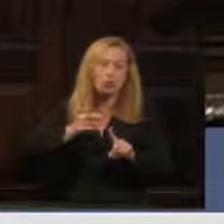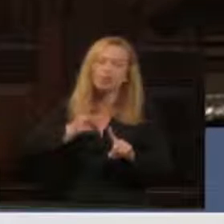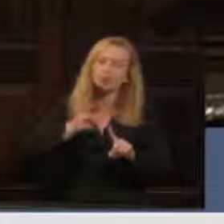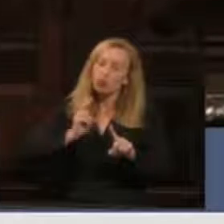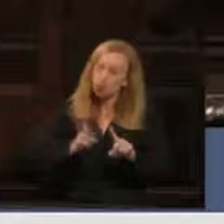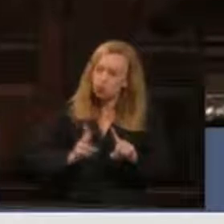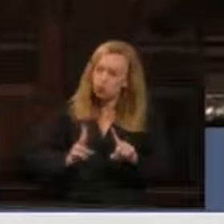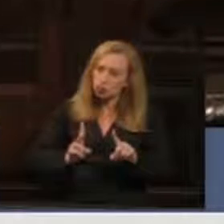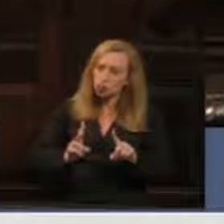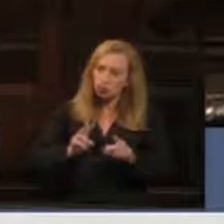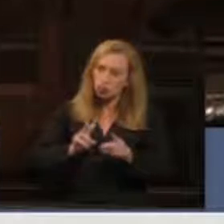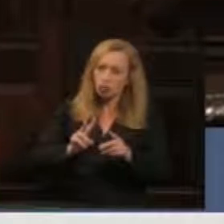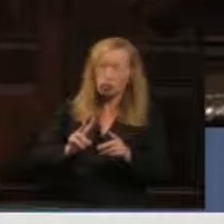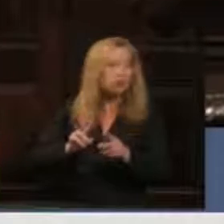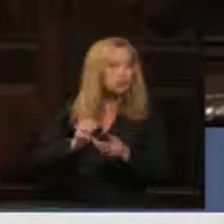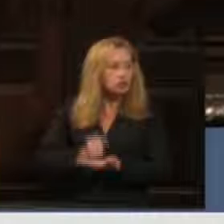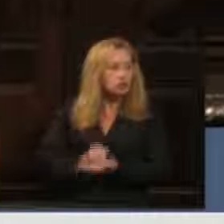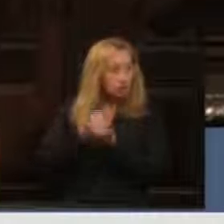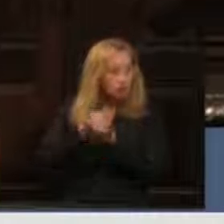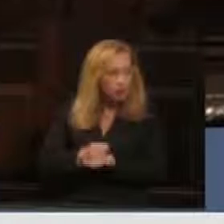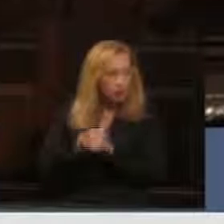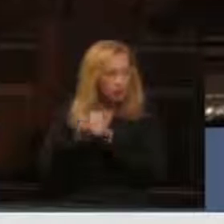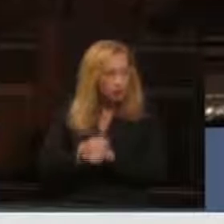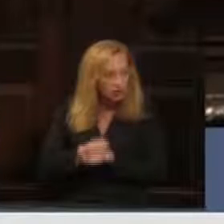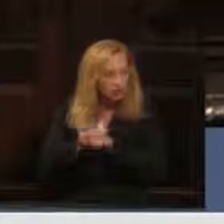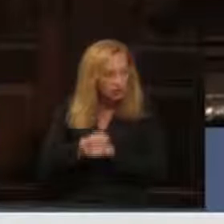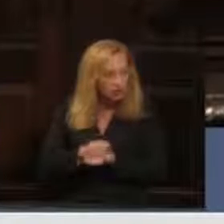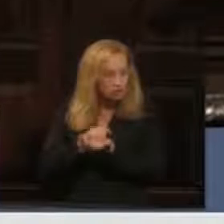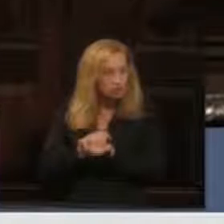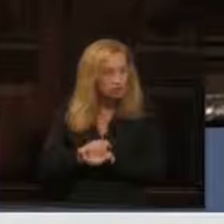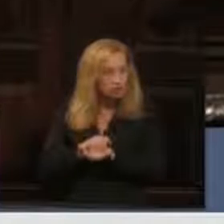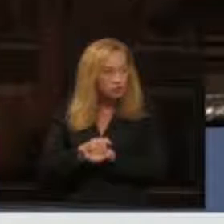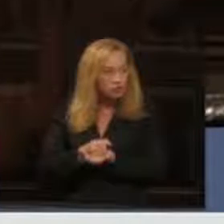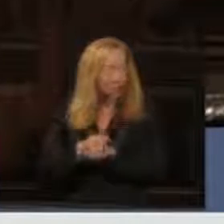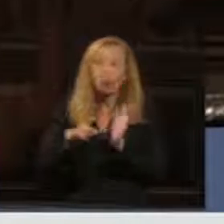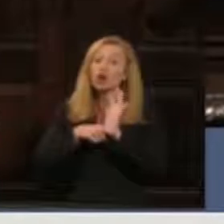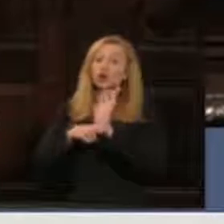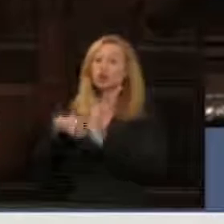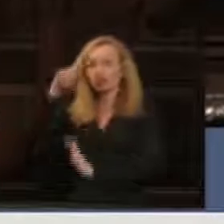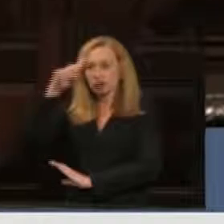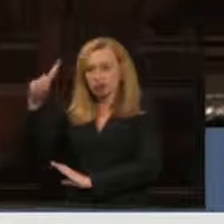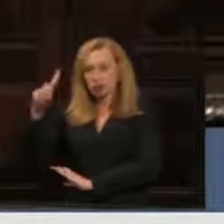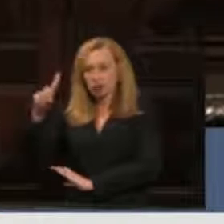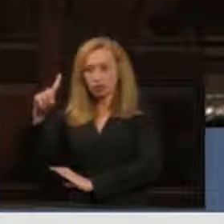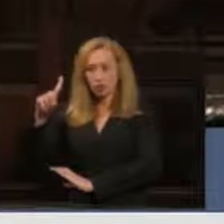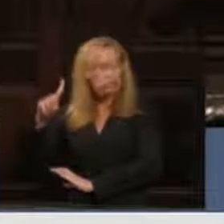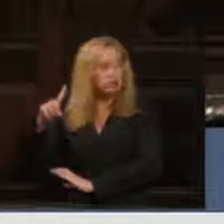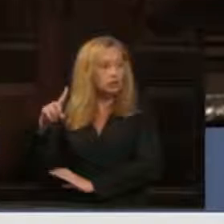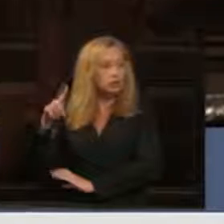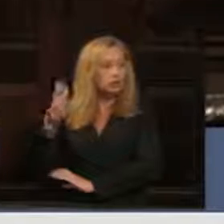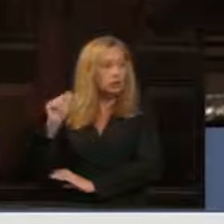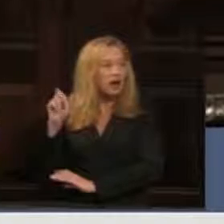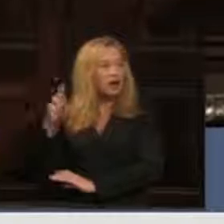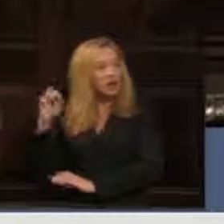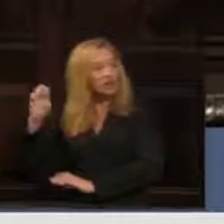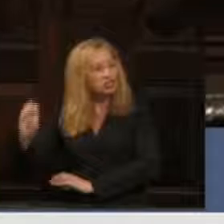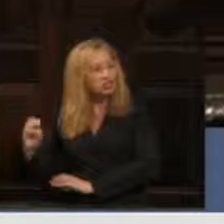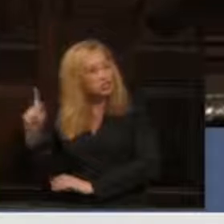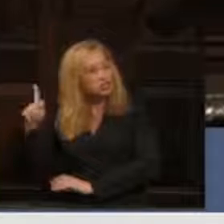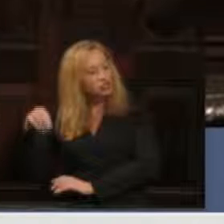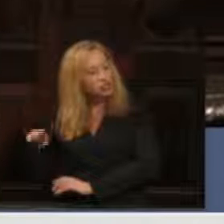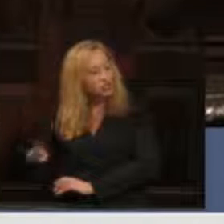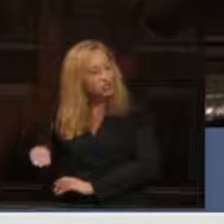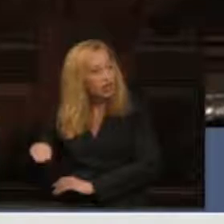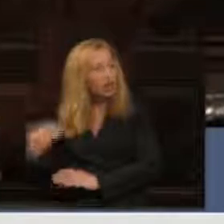pôde, com a ajuda do senhor e da gravidade, as barragens a montante,